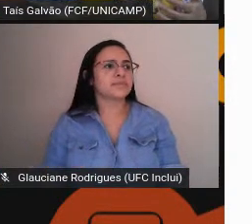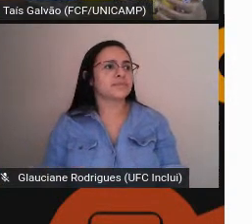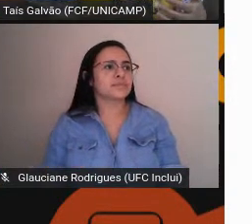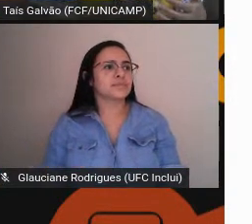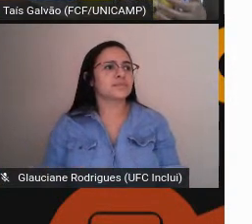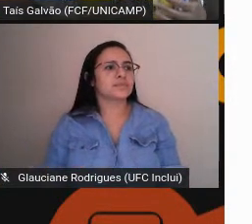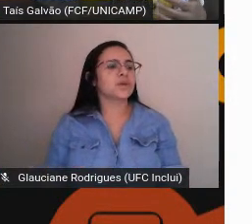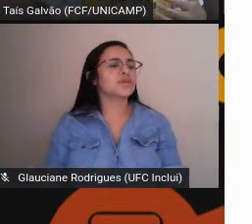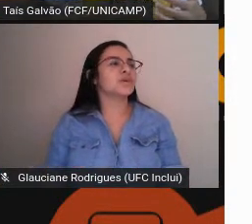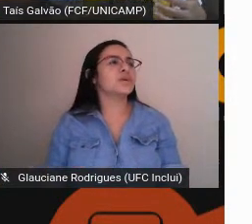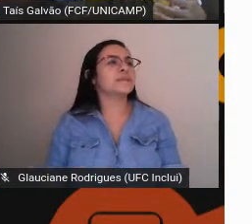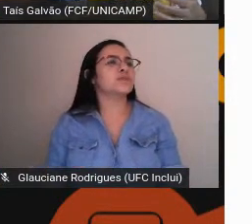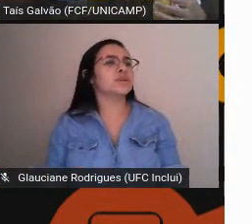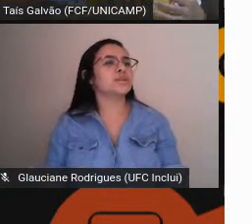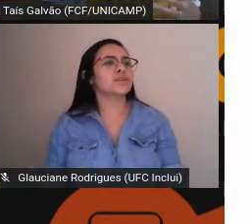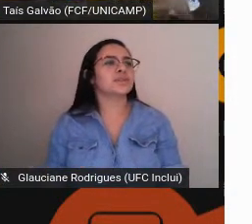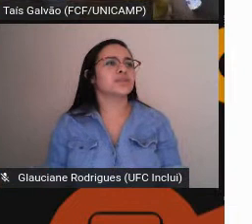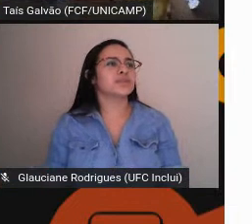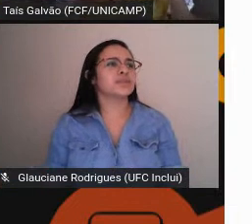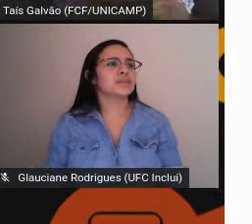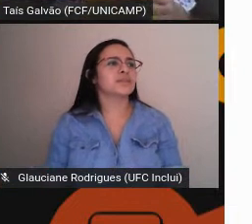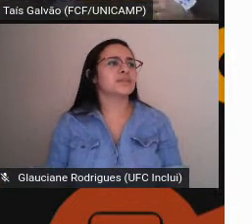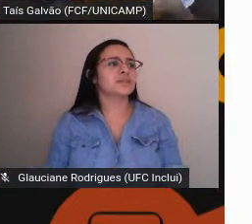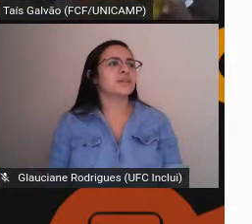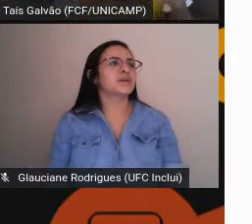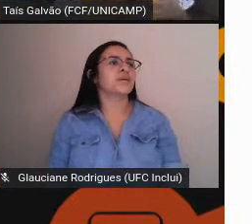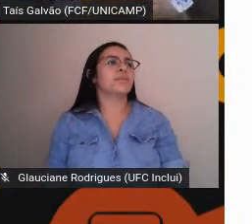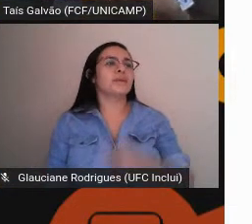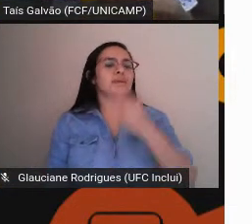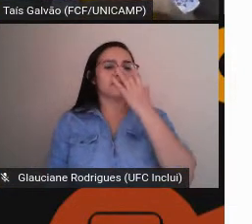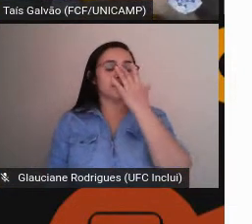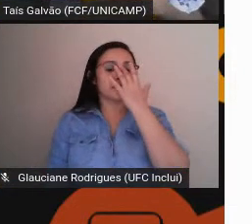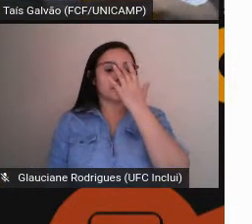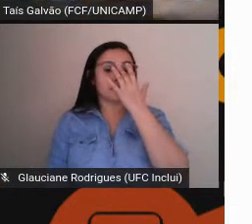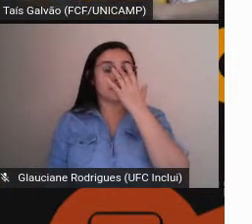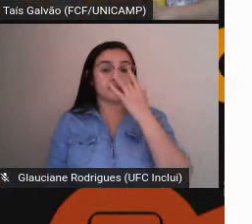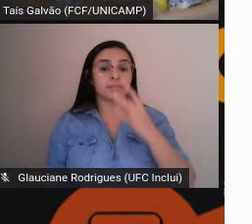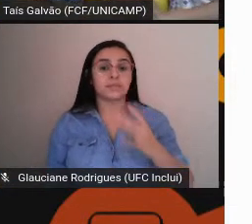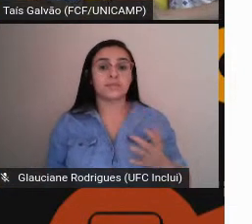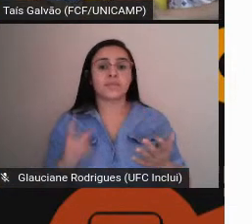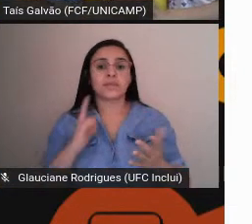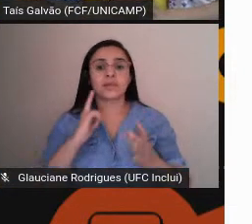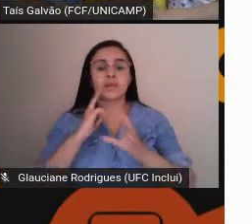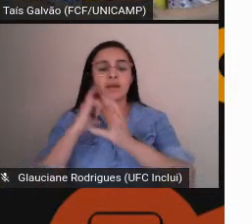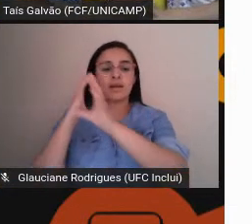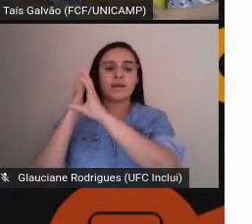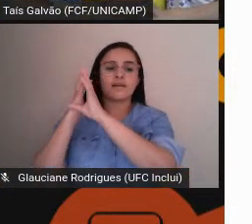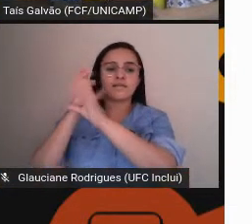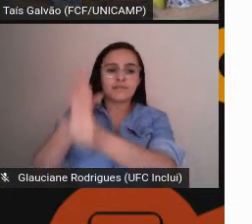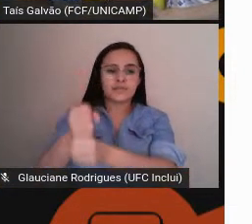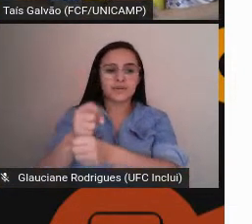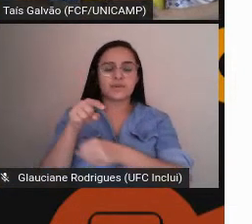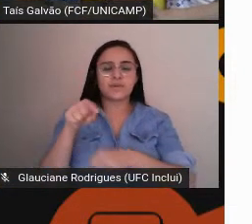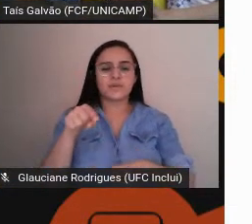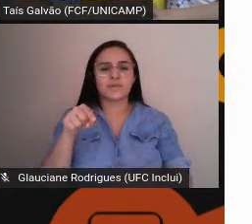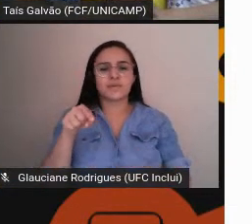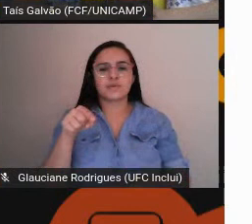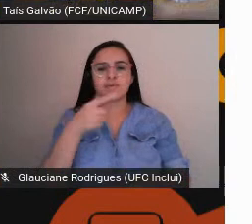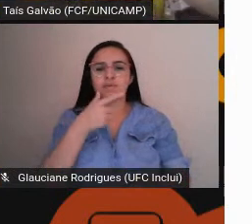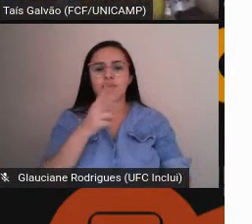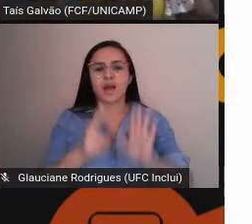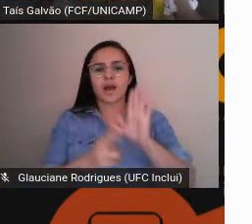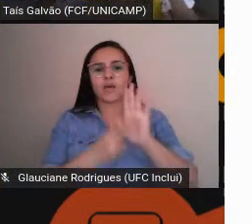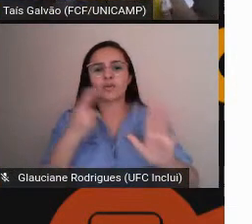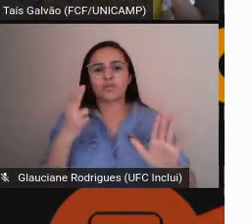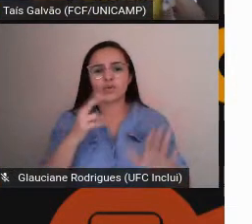esse ensaio, né? Que é um pesquisador da área de revisão sistemática, de metaciência, o John Ioannidis, que ele